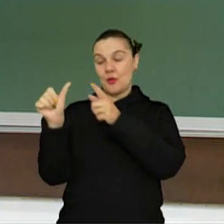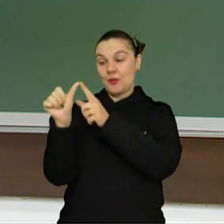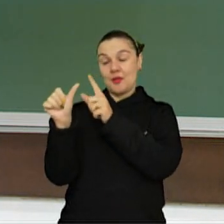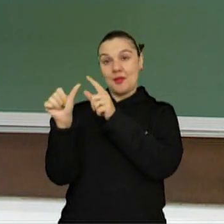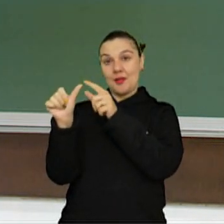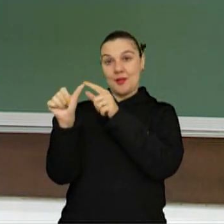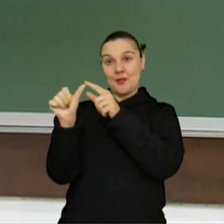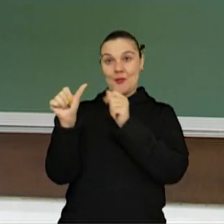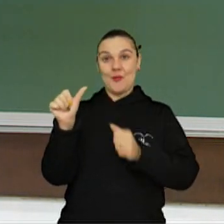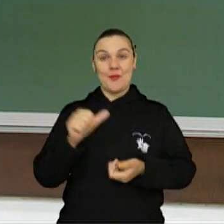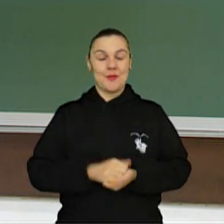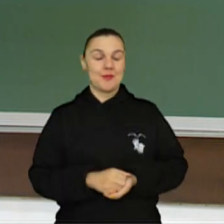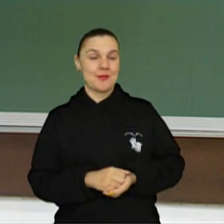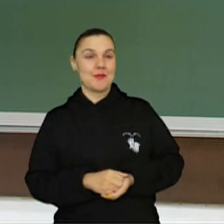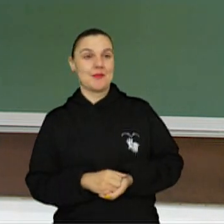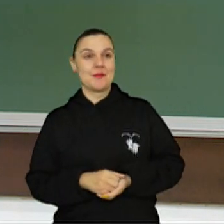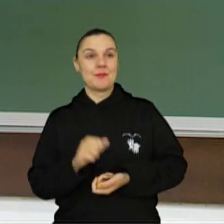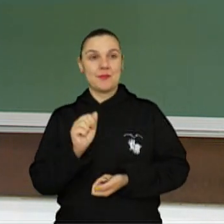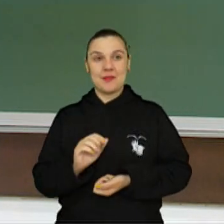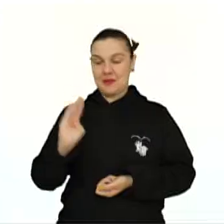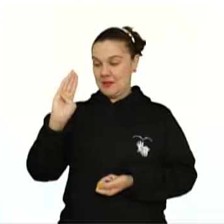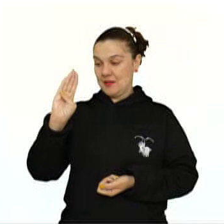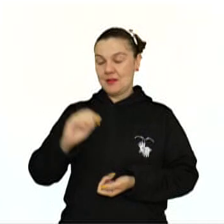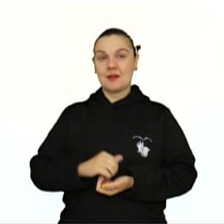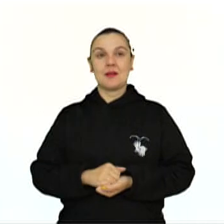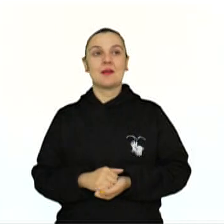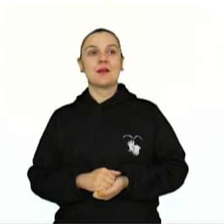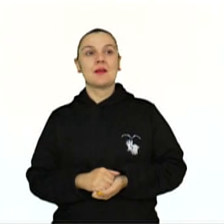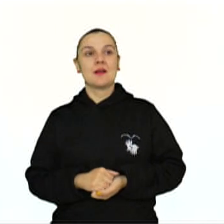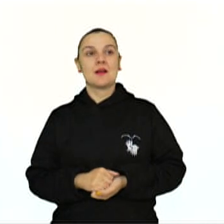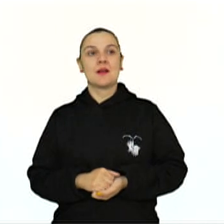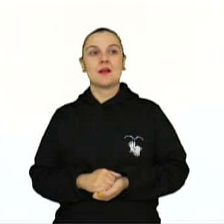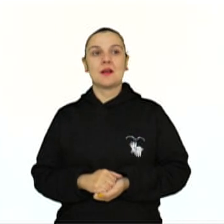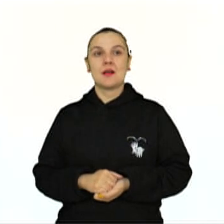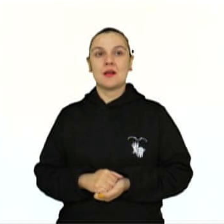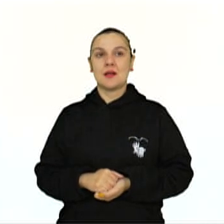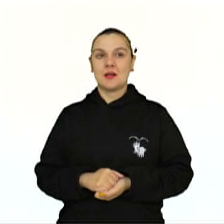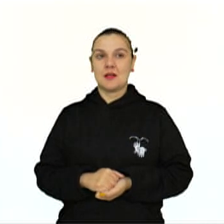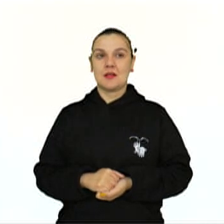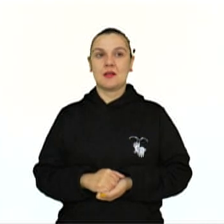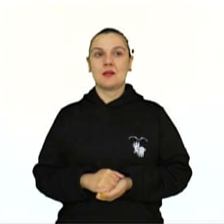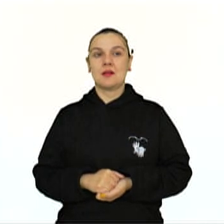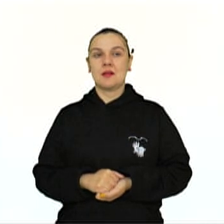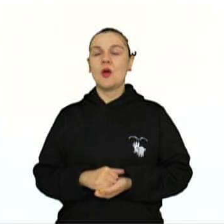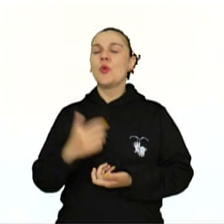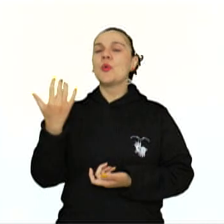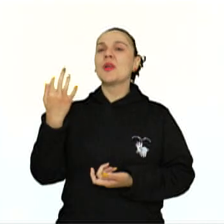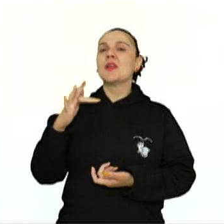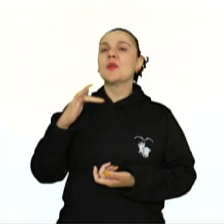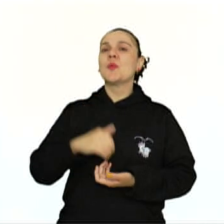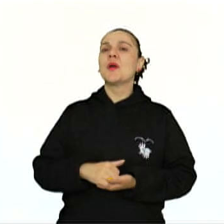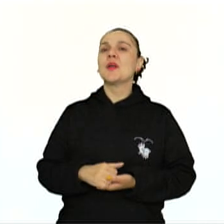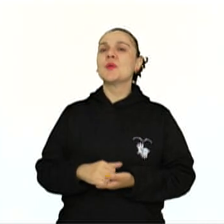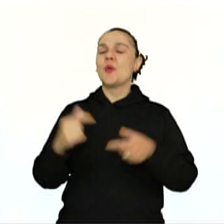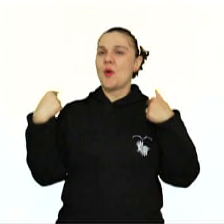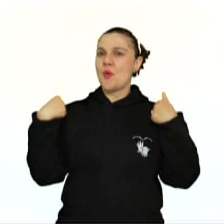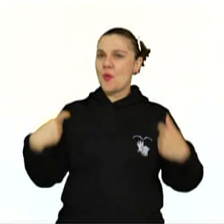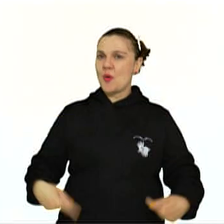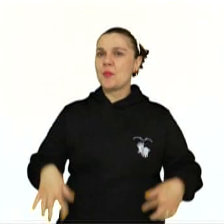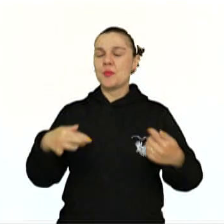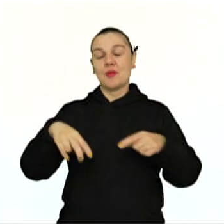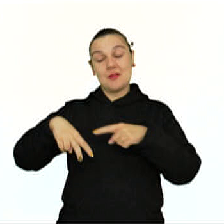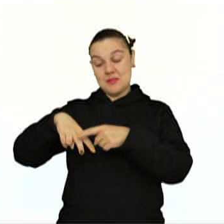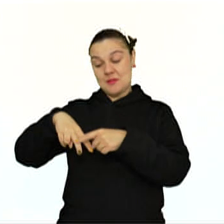Ok? Muito bem. Alternativa B, a ti te las piernas. O que está doendo? Qual que é a parte do corpo humano